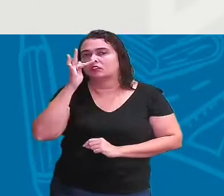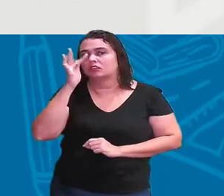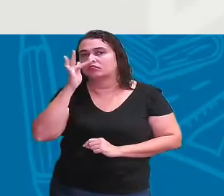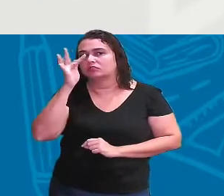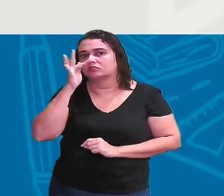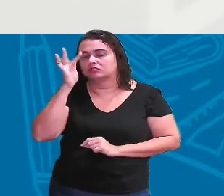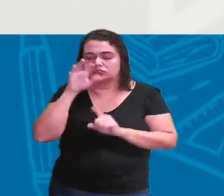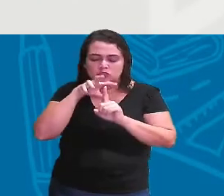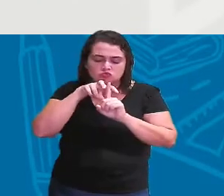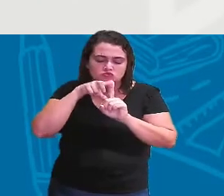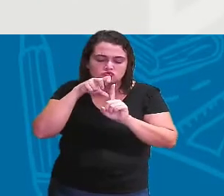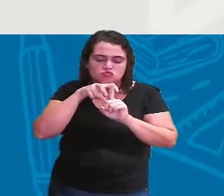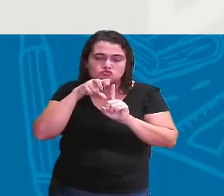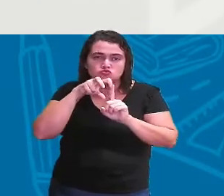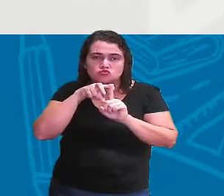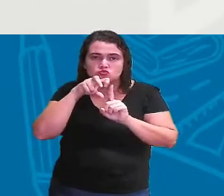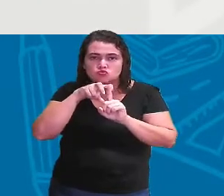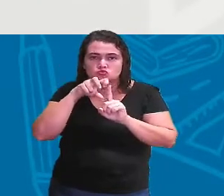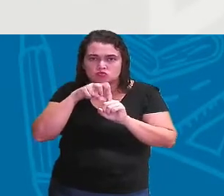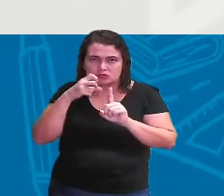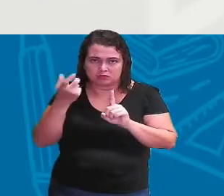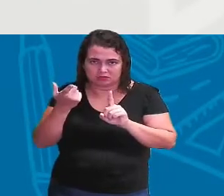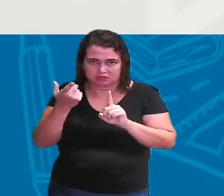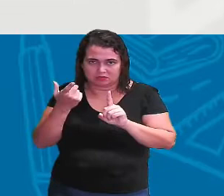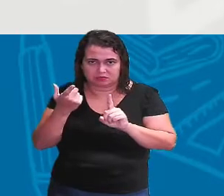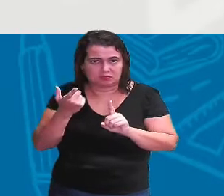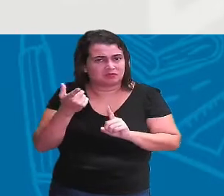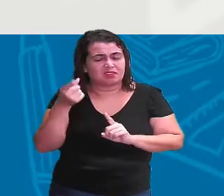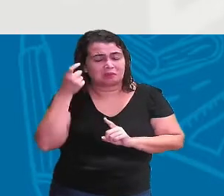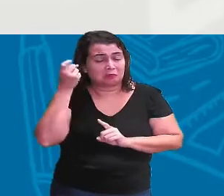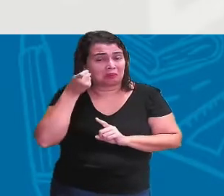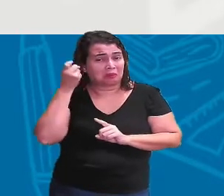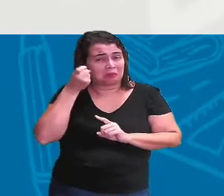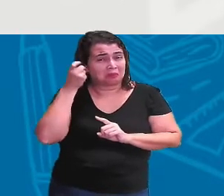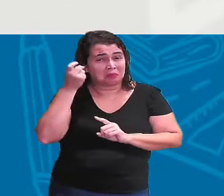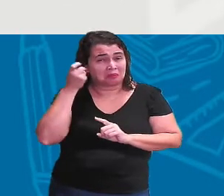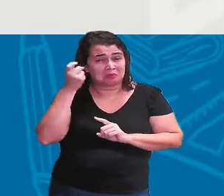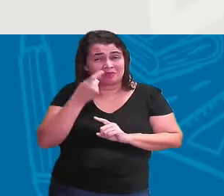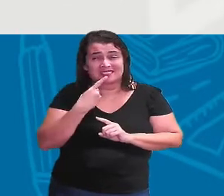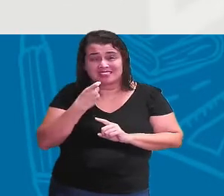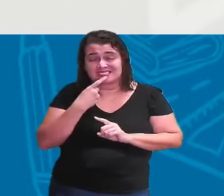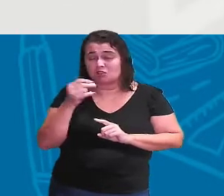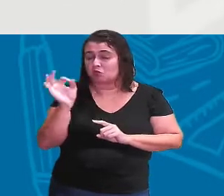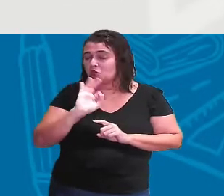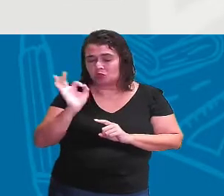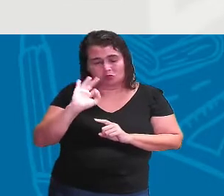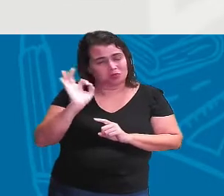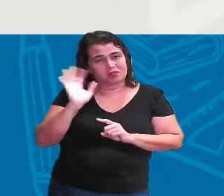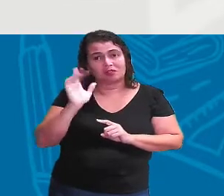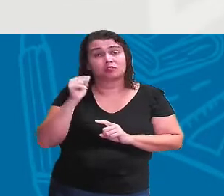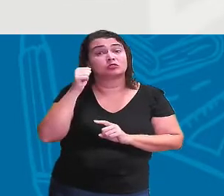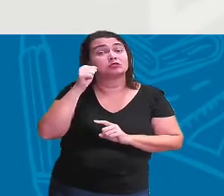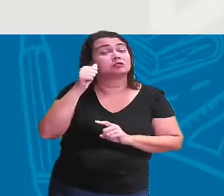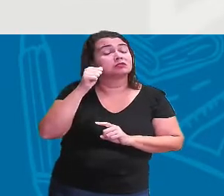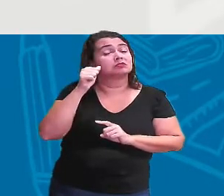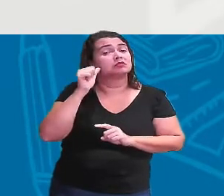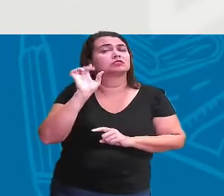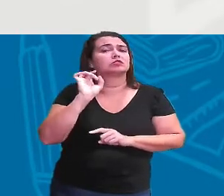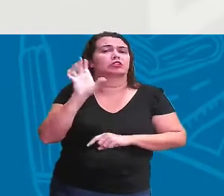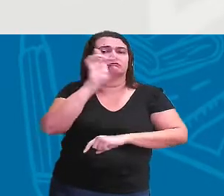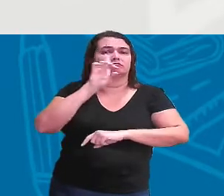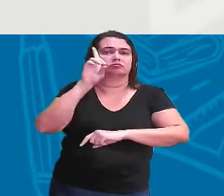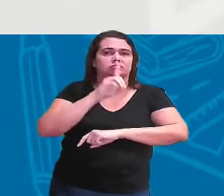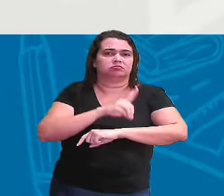com substâncias hemodinâmicas, com material sanguíneo. Só a fêmea é que tem